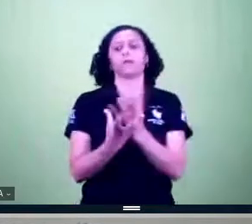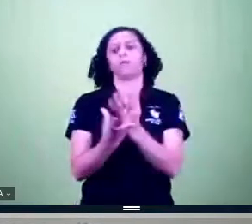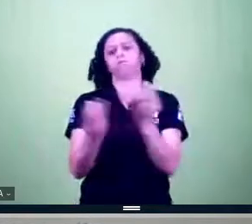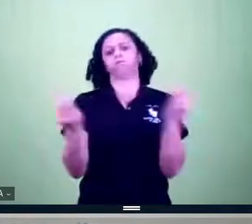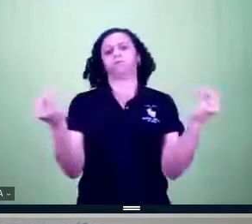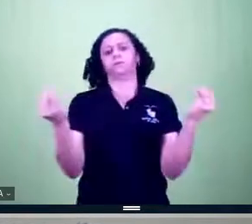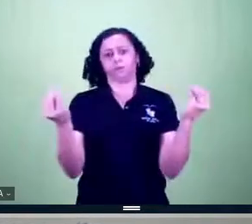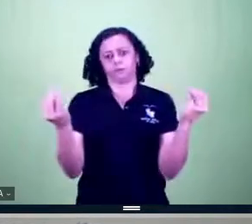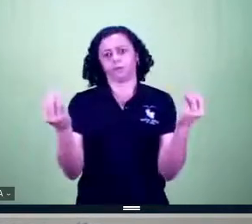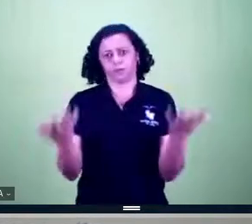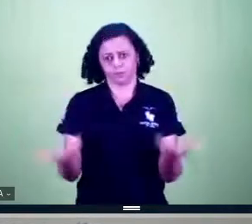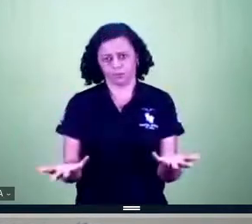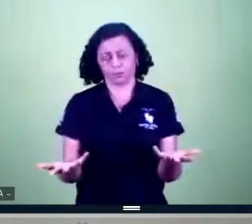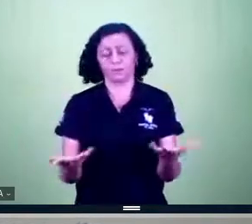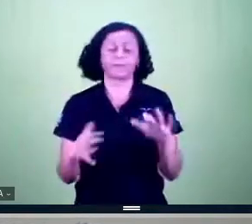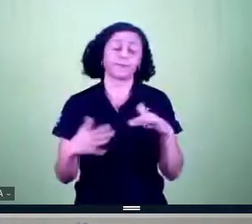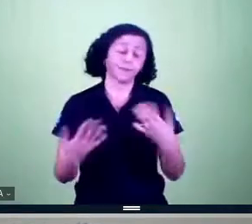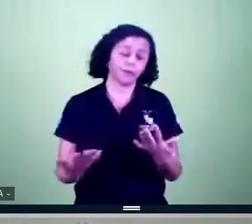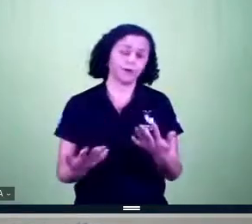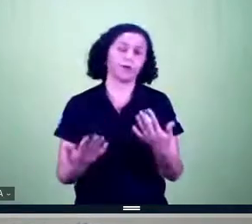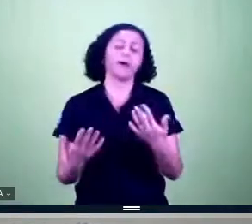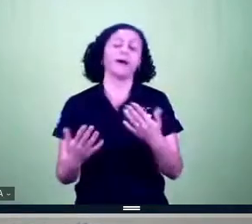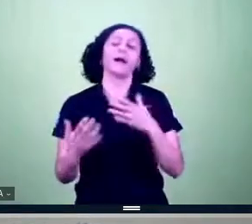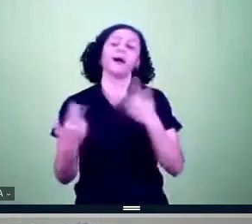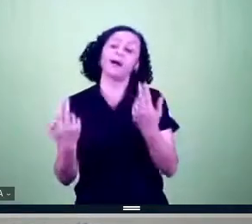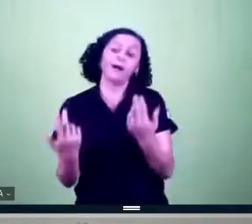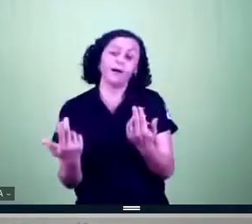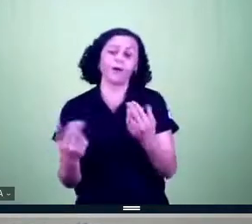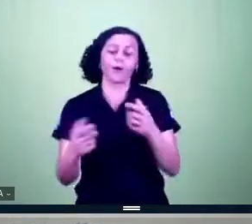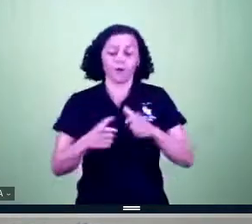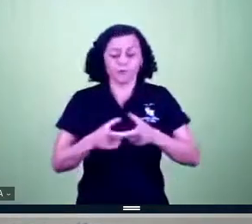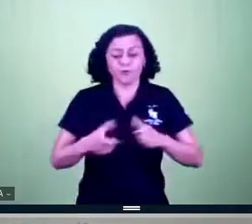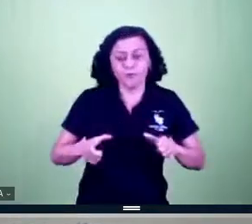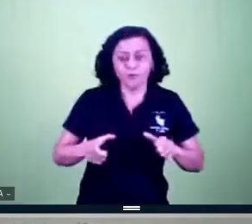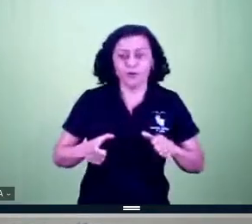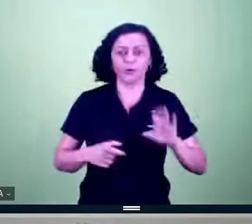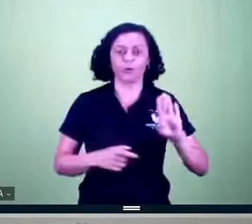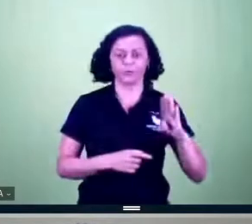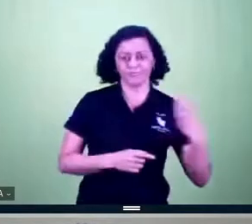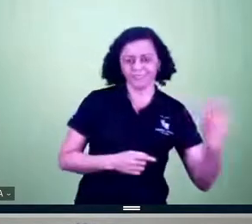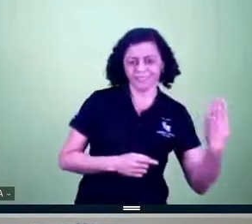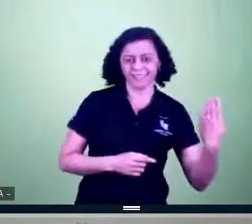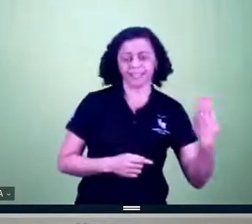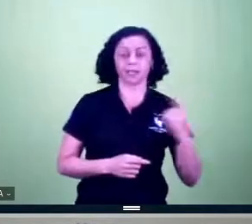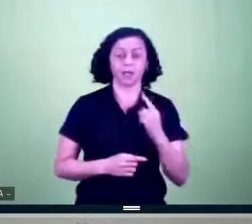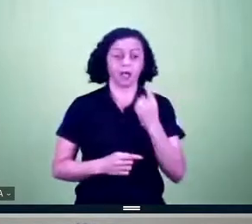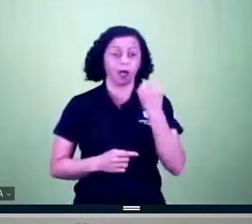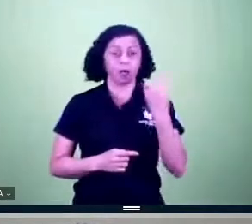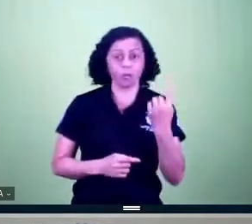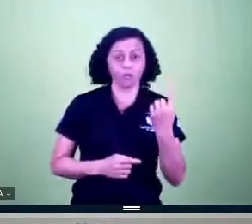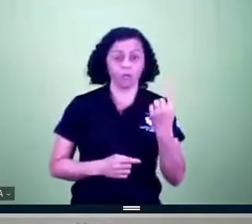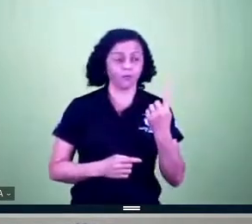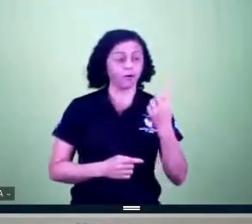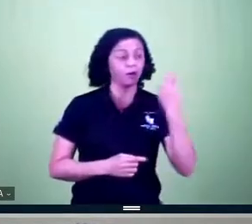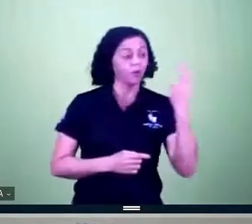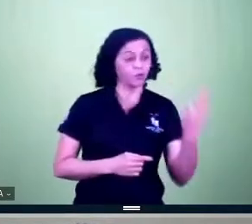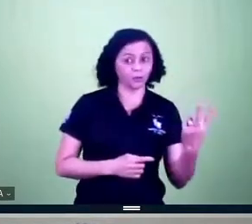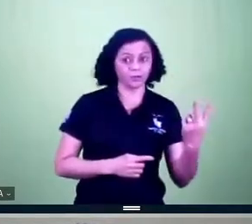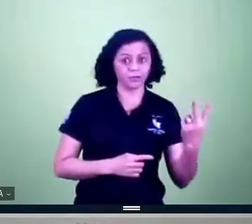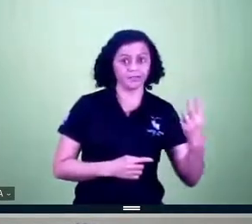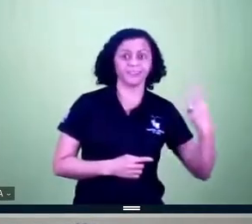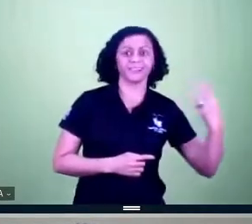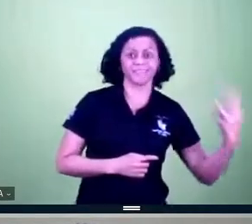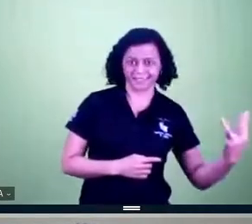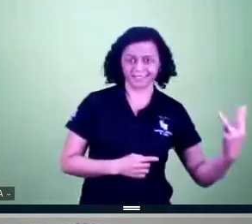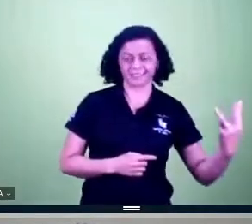coisa de seriado, né? A série tem um episódio, depois o 2, depois o 3, depois o 4, né? É uma sequência. Aqui, ó, nós temos